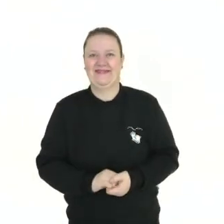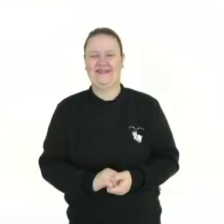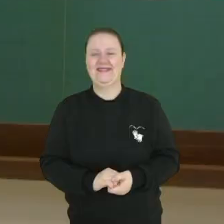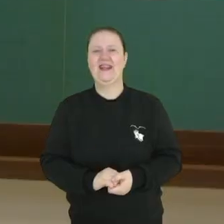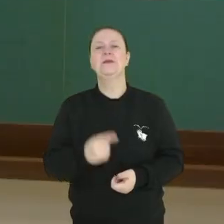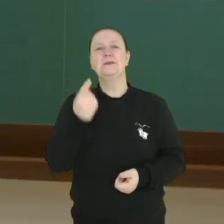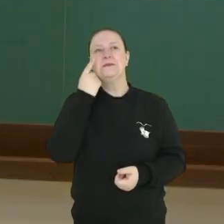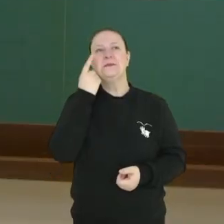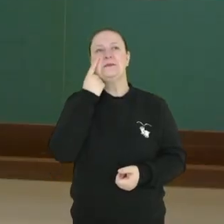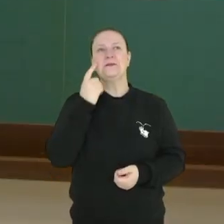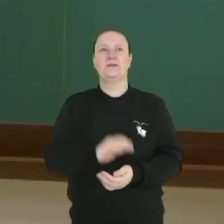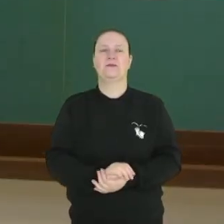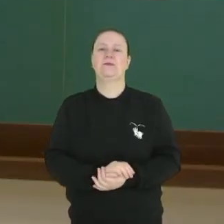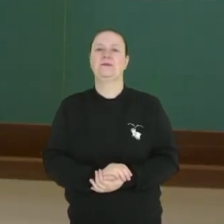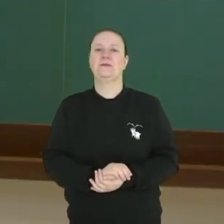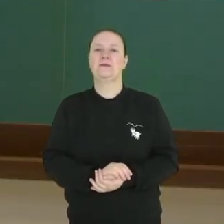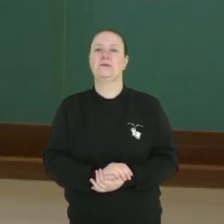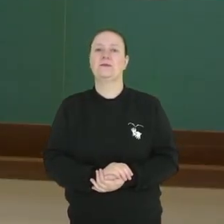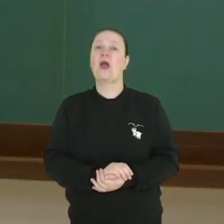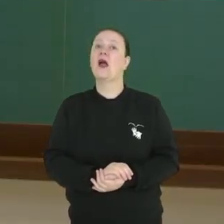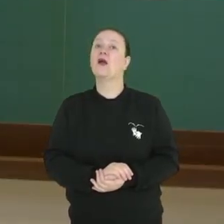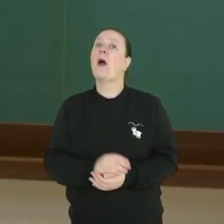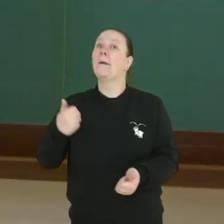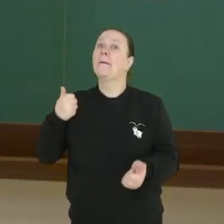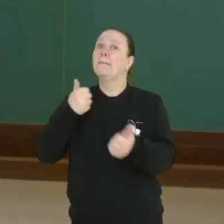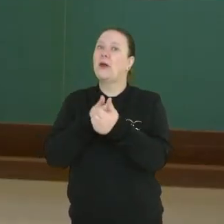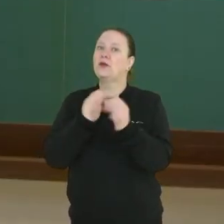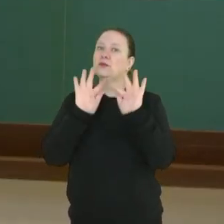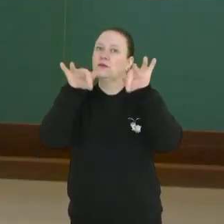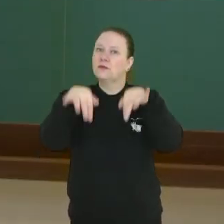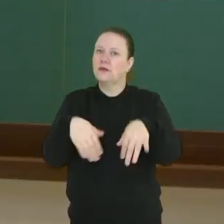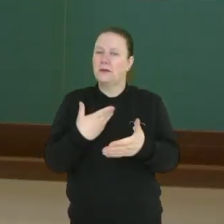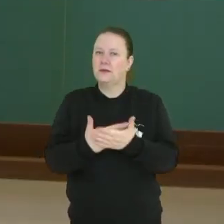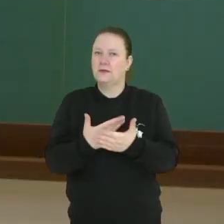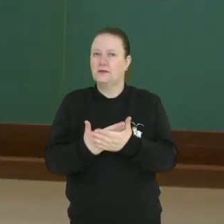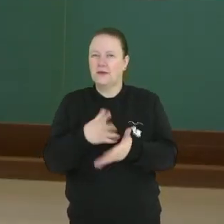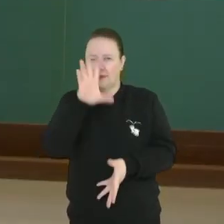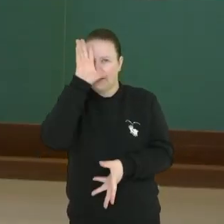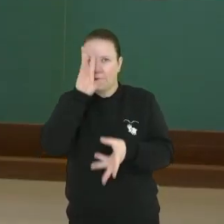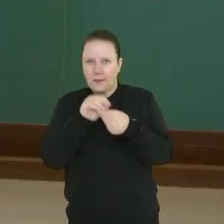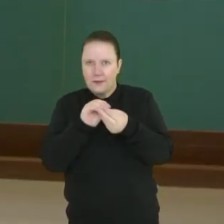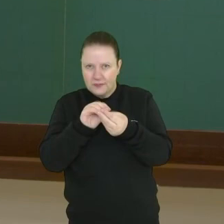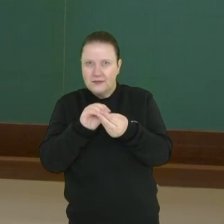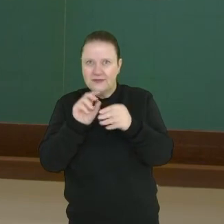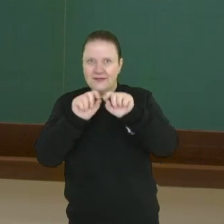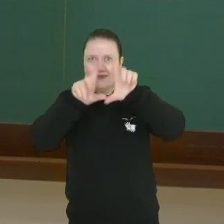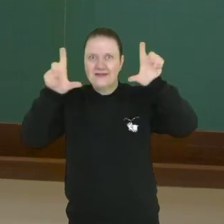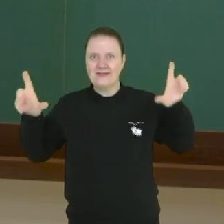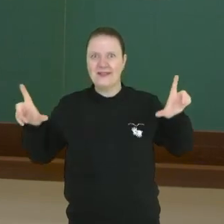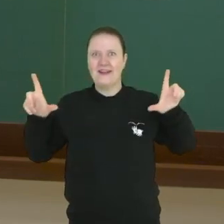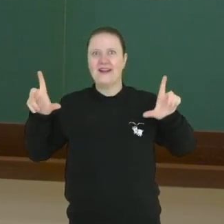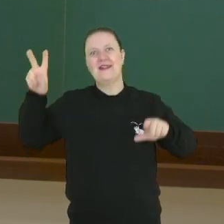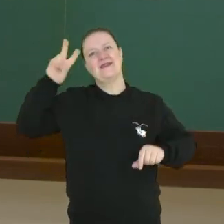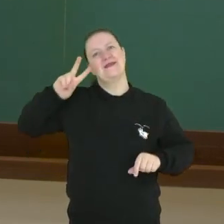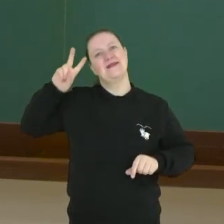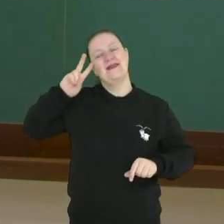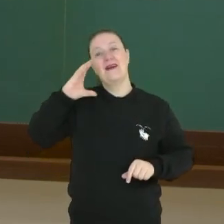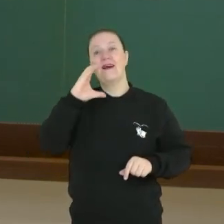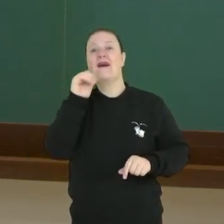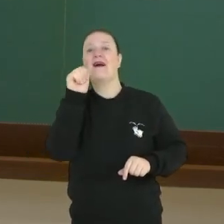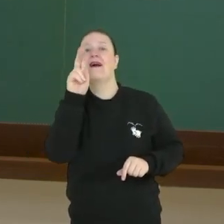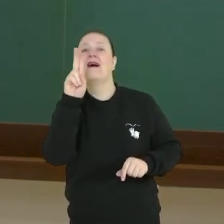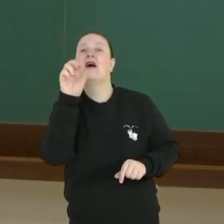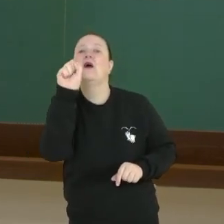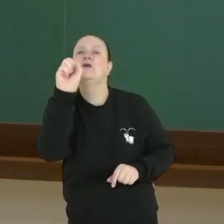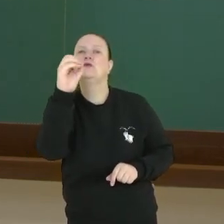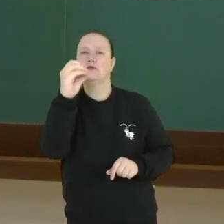então finalizando aqui, né? Vocês conseguiram compreender bem essa questão do caso? Espero que sim. Então,